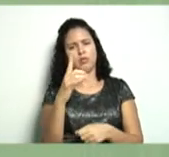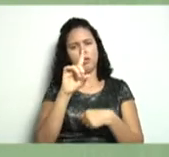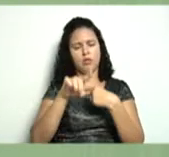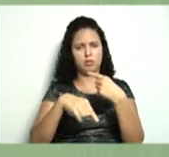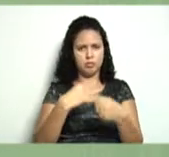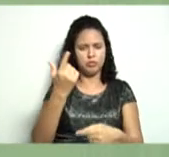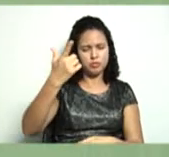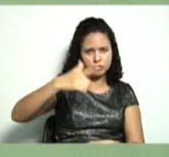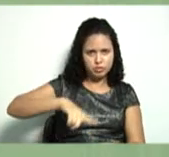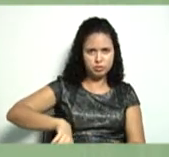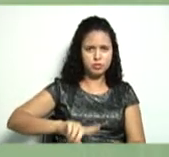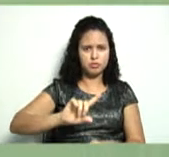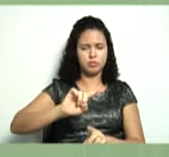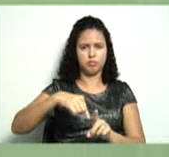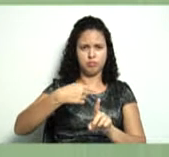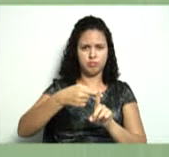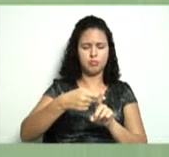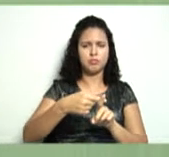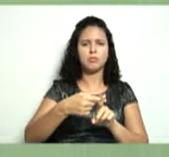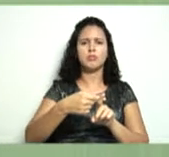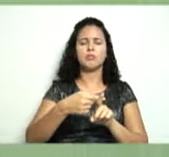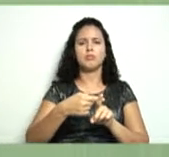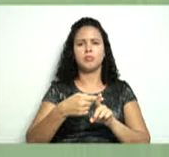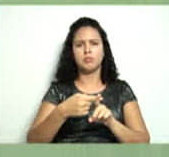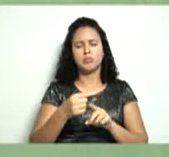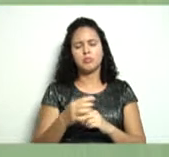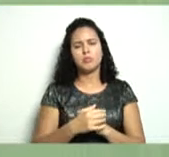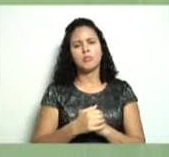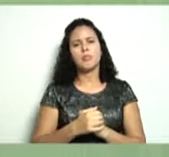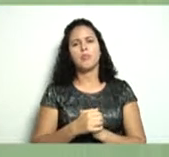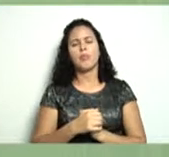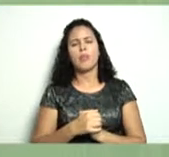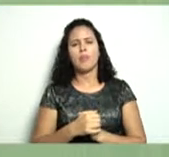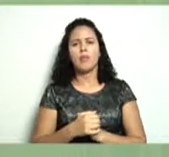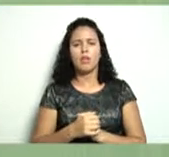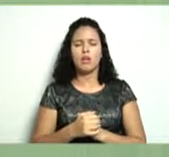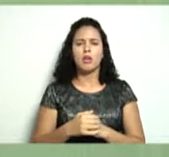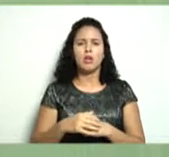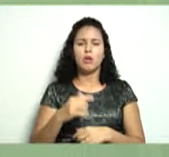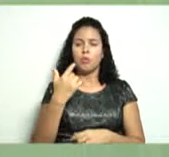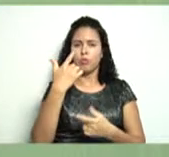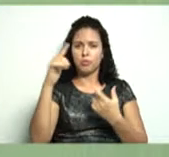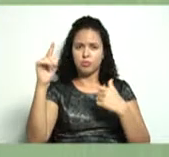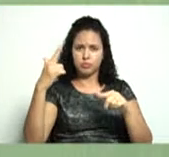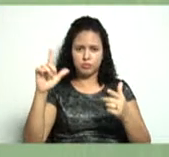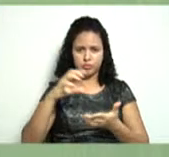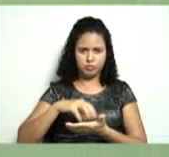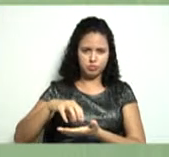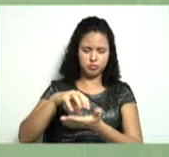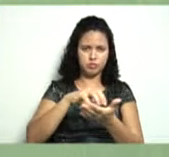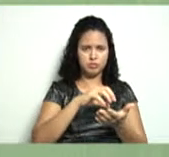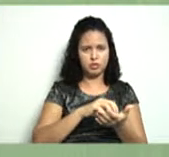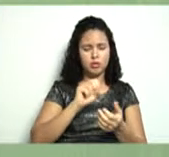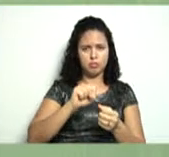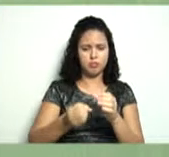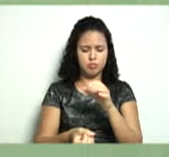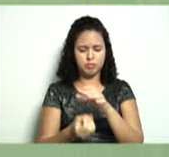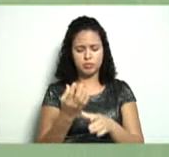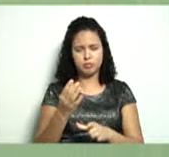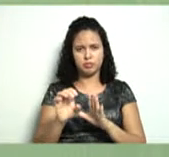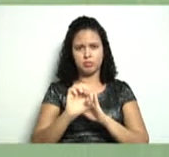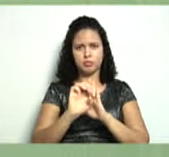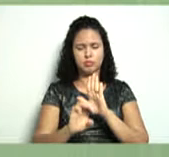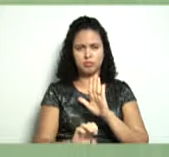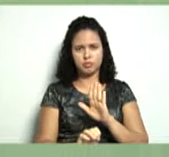de no mínimo 1/3 em cada legislatura. Claro que outros órgãos poderão ser criados pelo